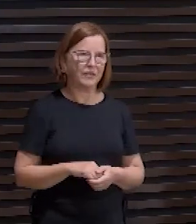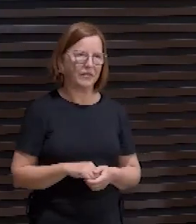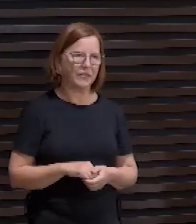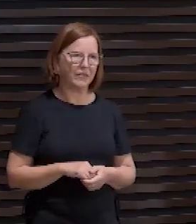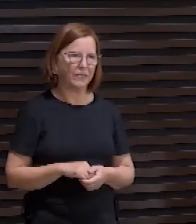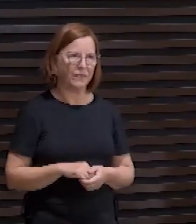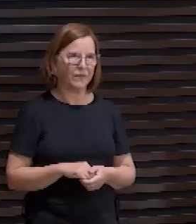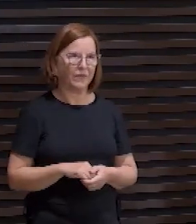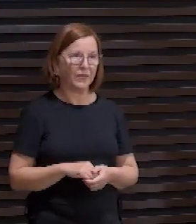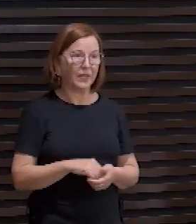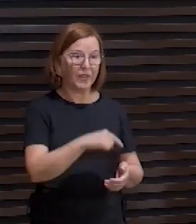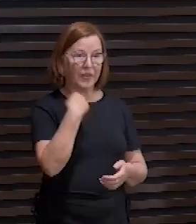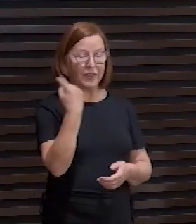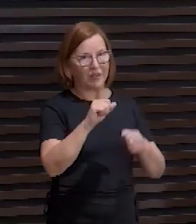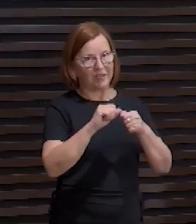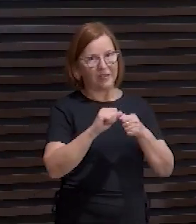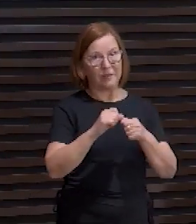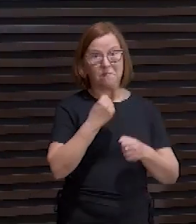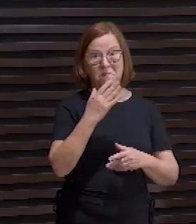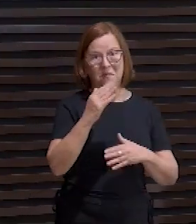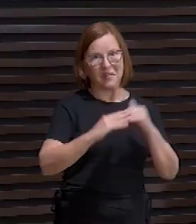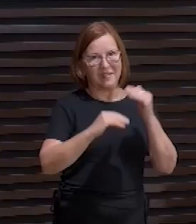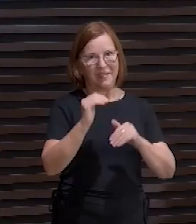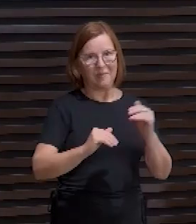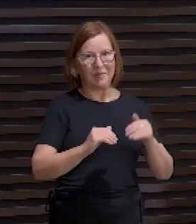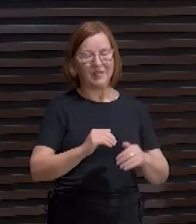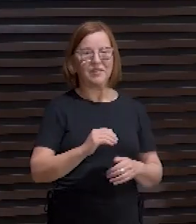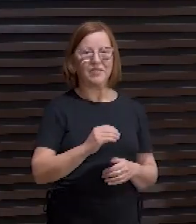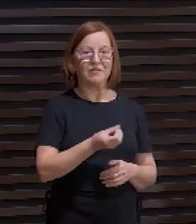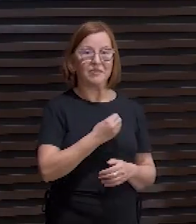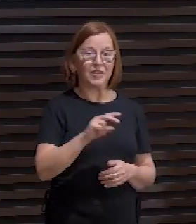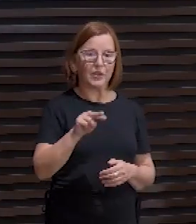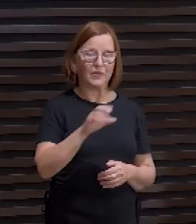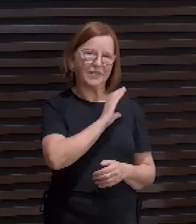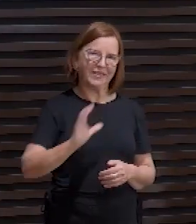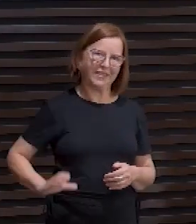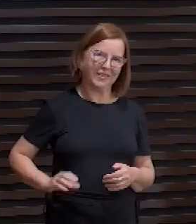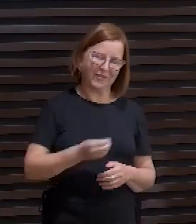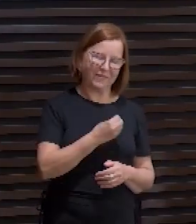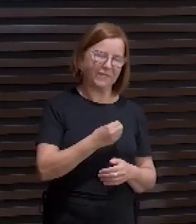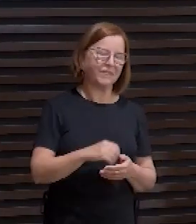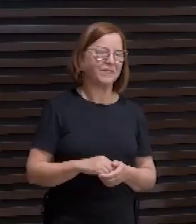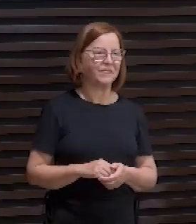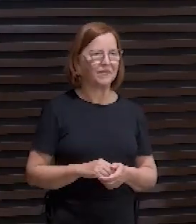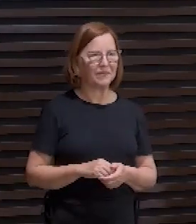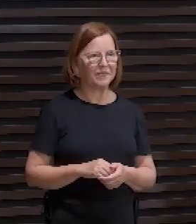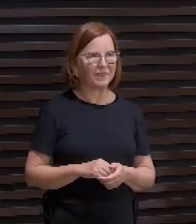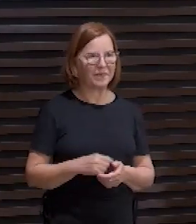de boas obras, de viver como Cristo viveu. E eu